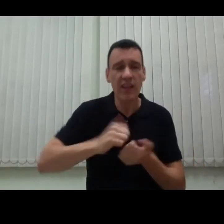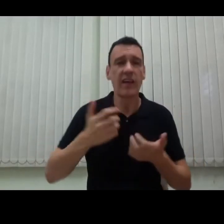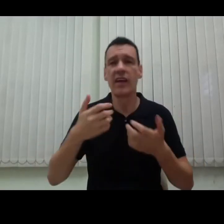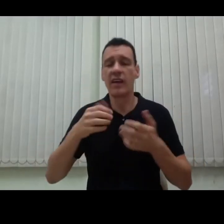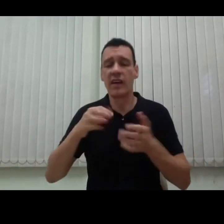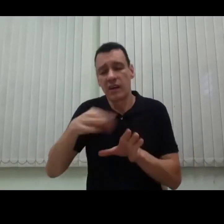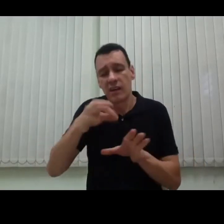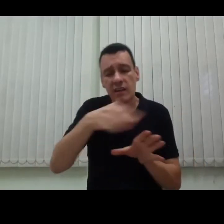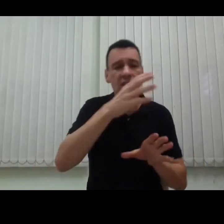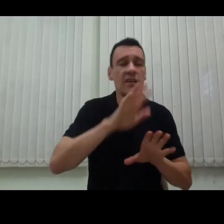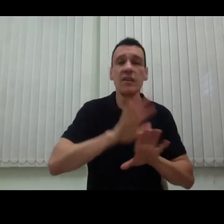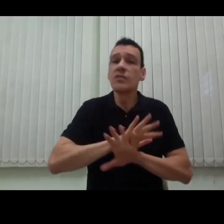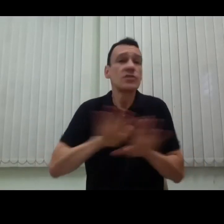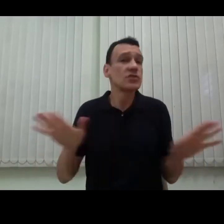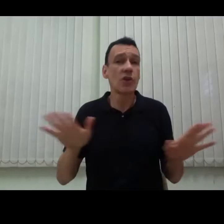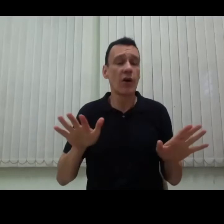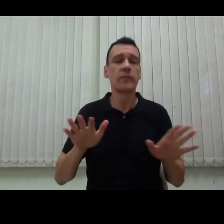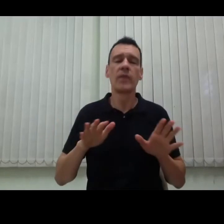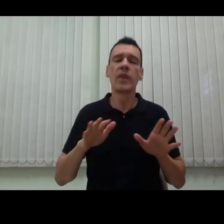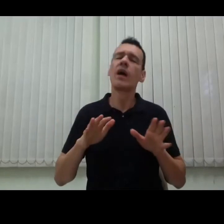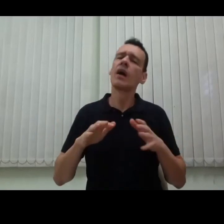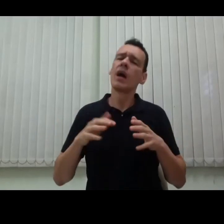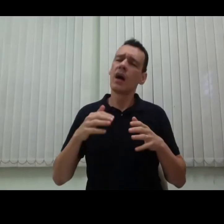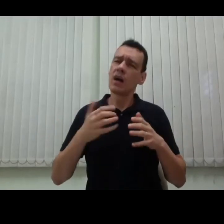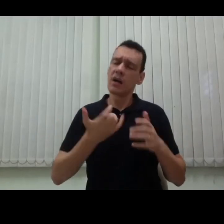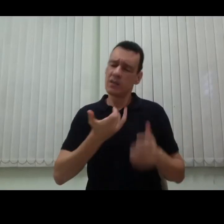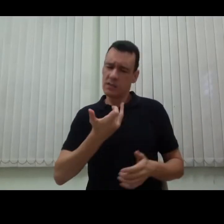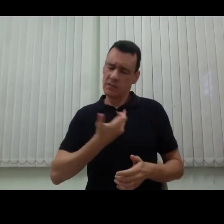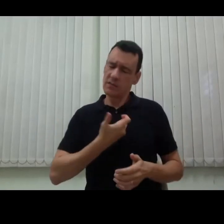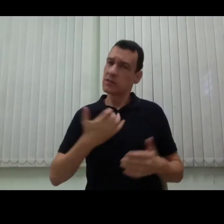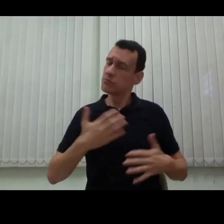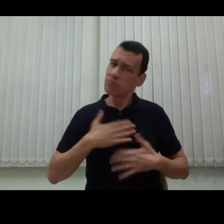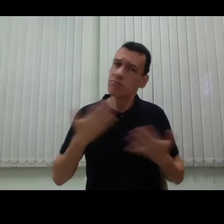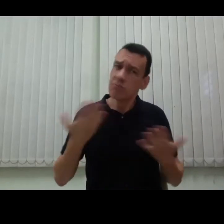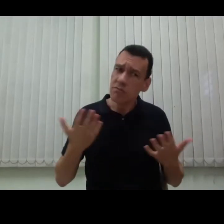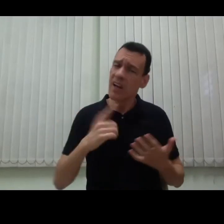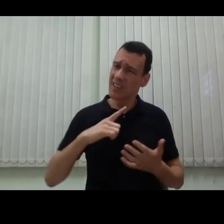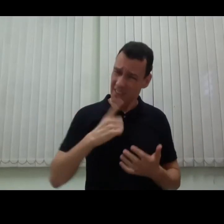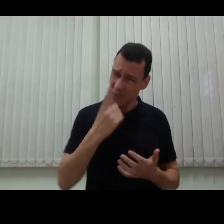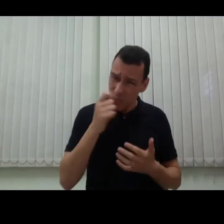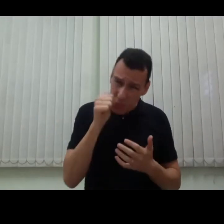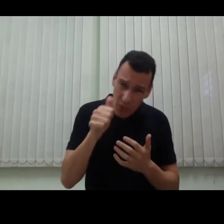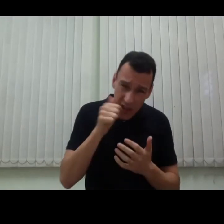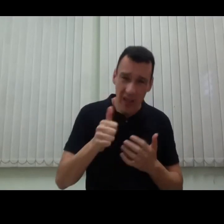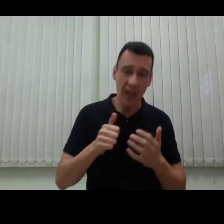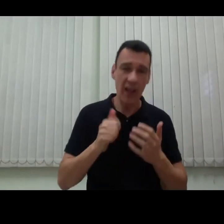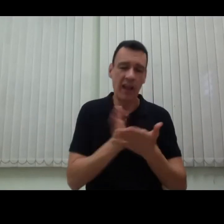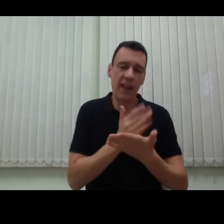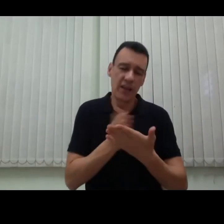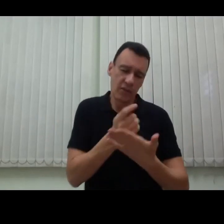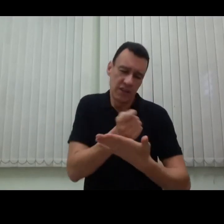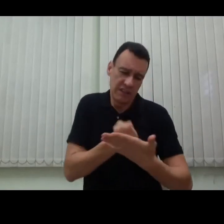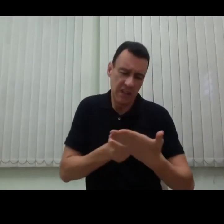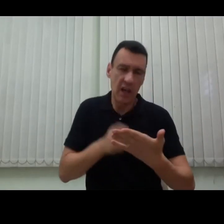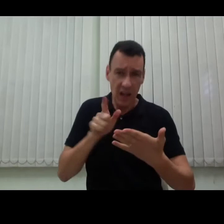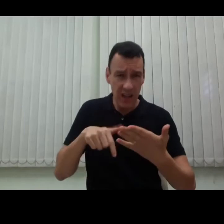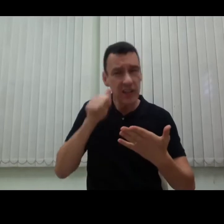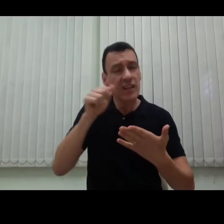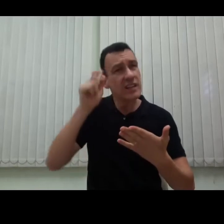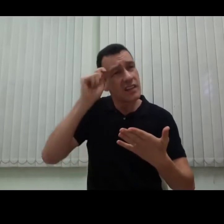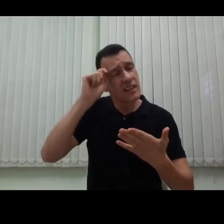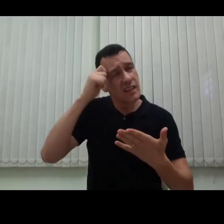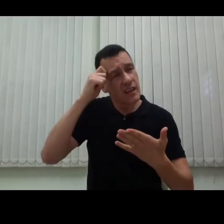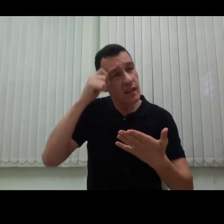eu recebi com muita surpresa o fato de que existia uma autora negra e, surpresa maior ainda, saber